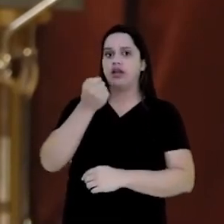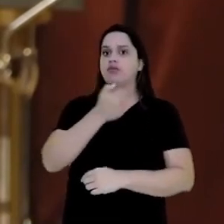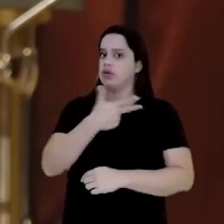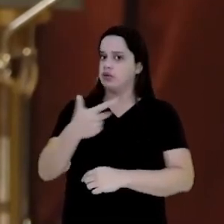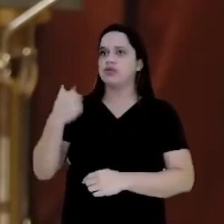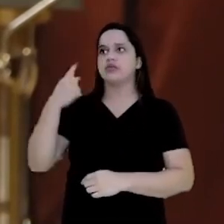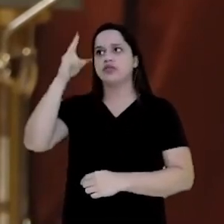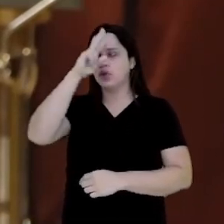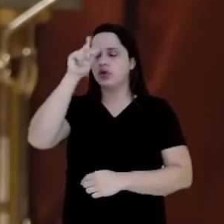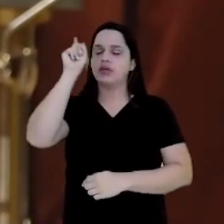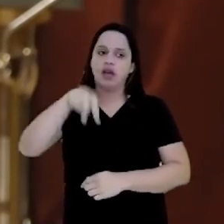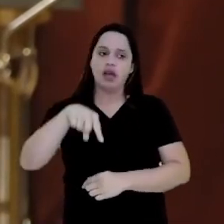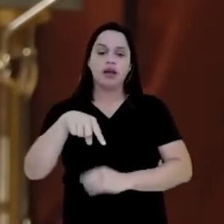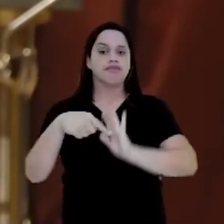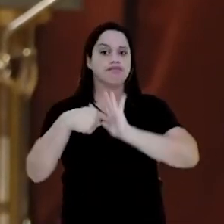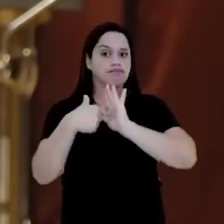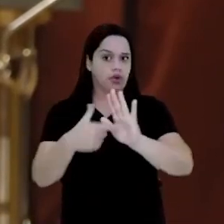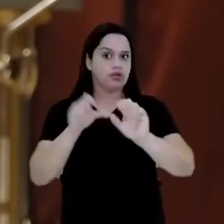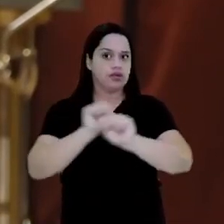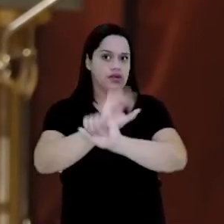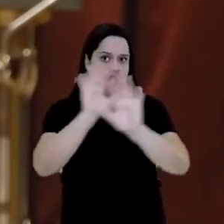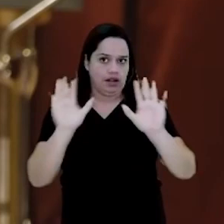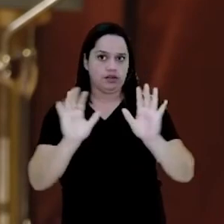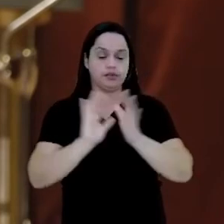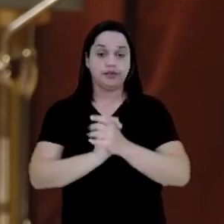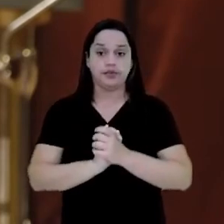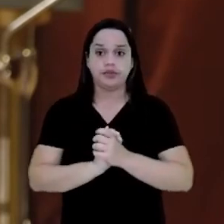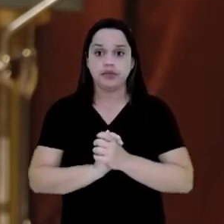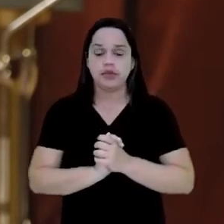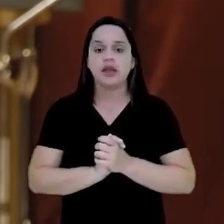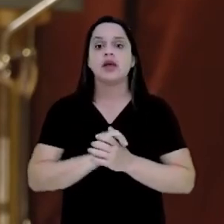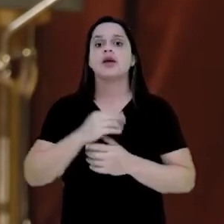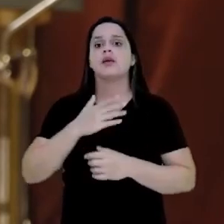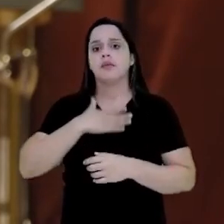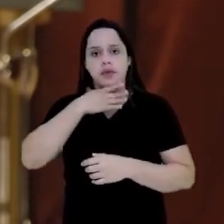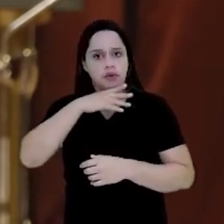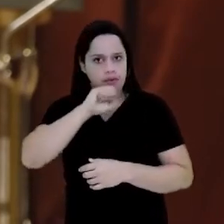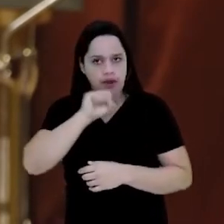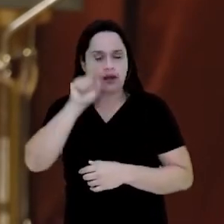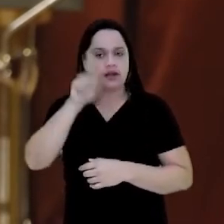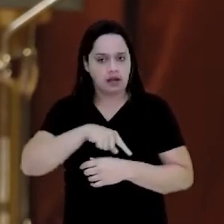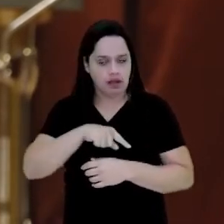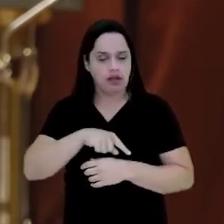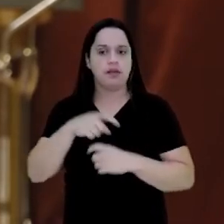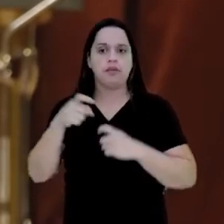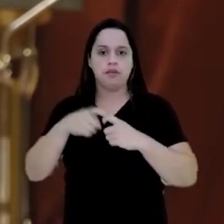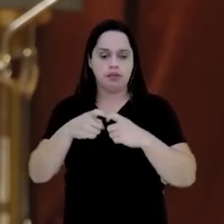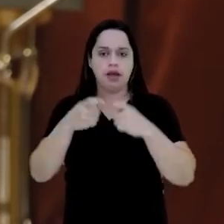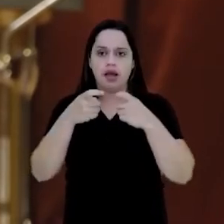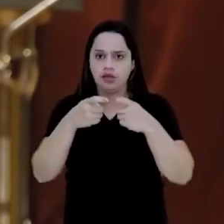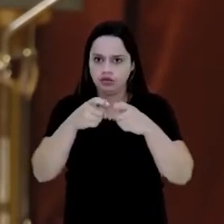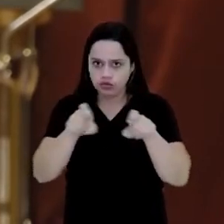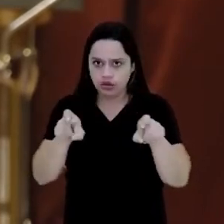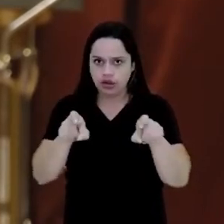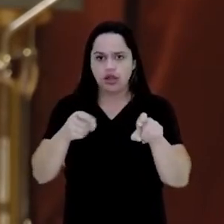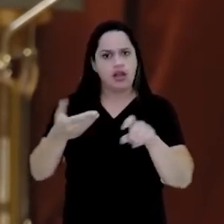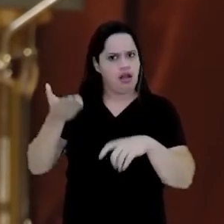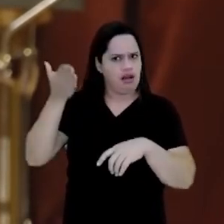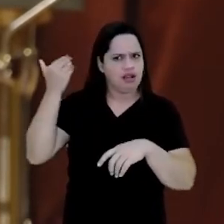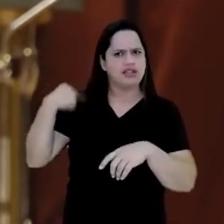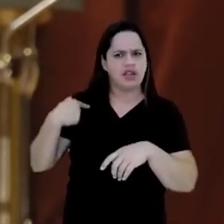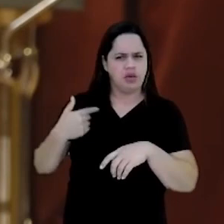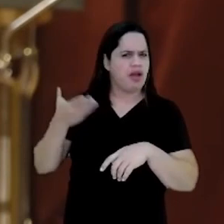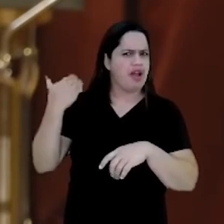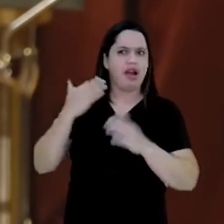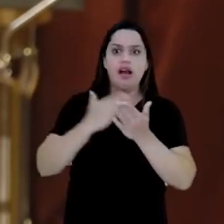que eu acho que ilustra muito bem a isso né com o meu pai é ginecologista obstetra onde ele me pegou agora moleque essa